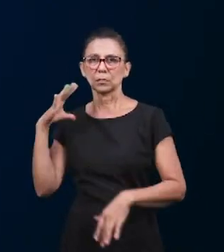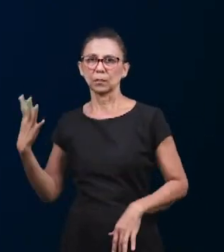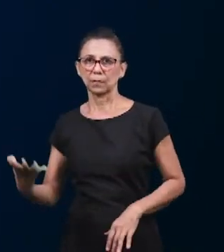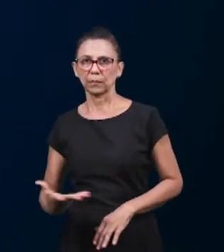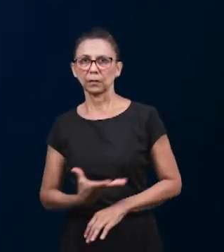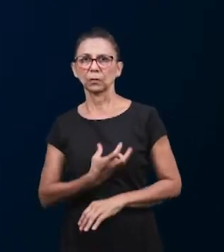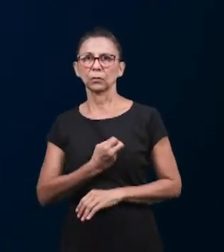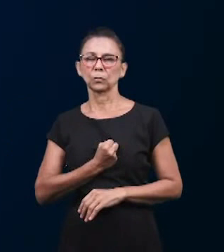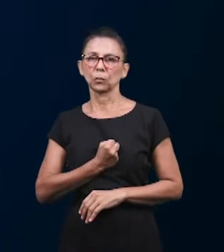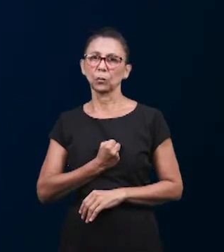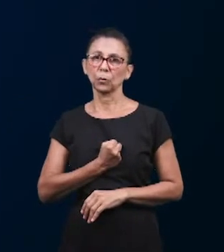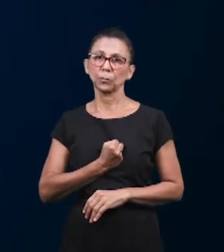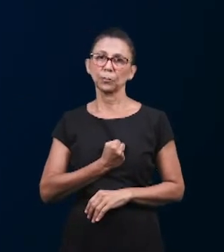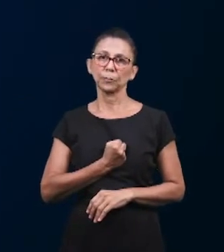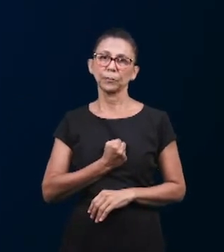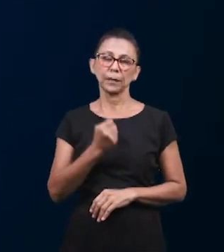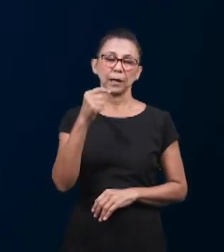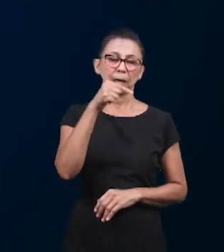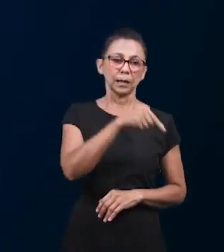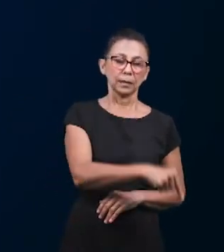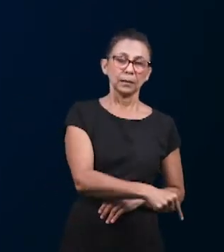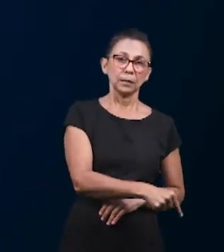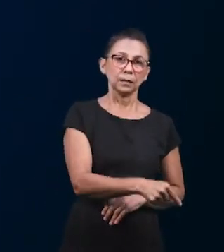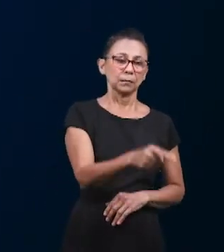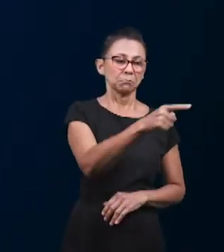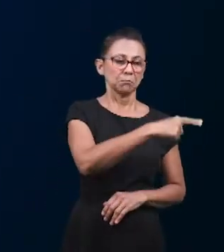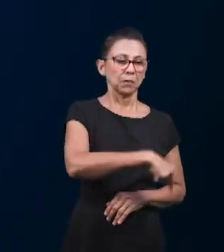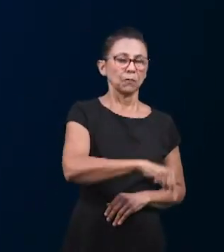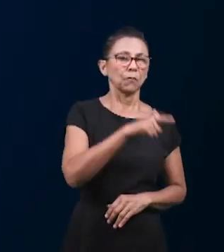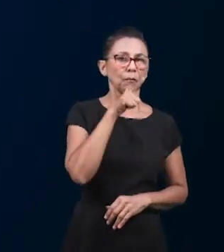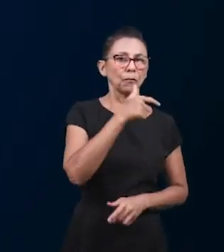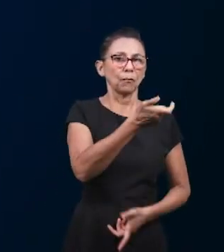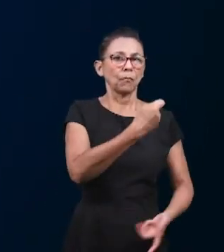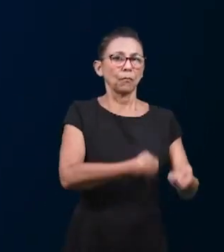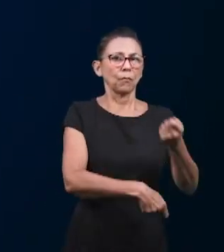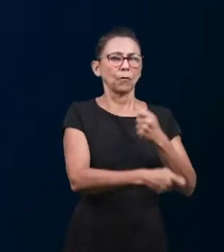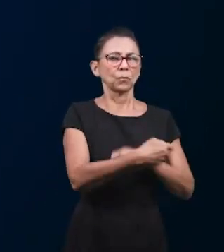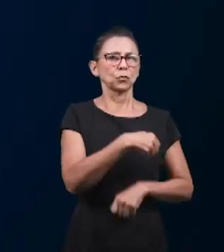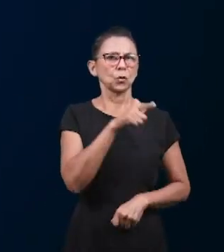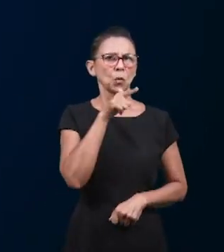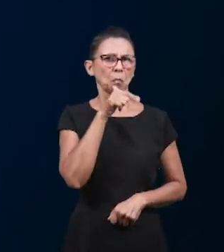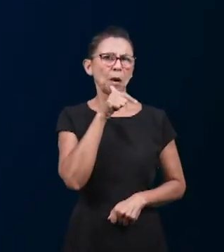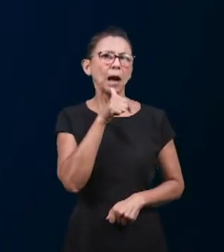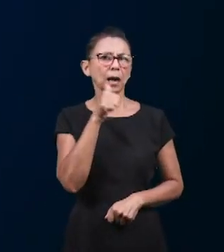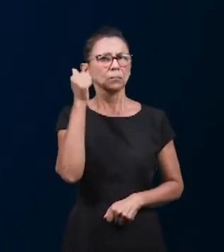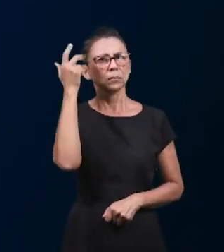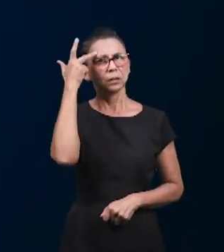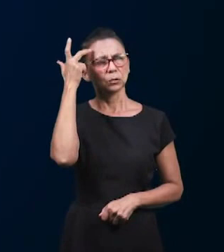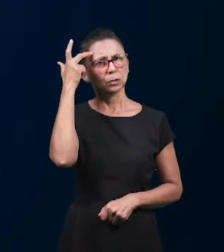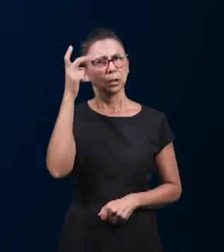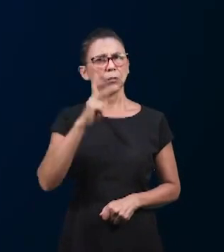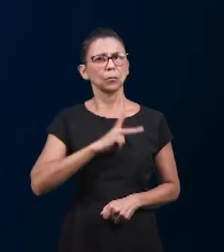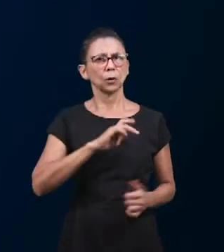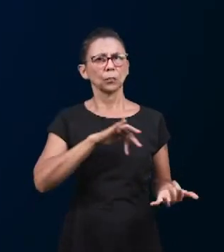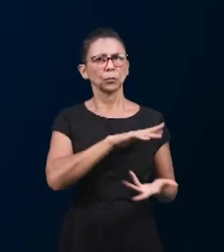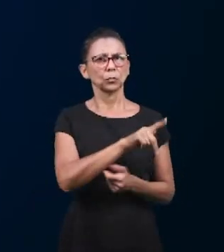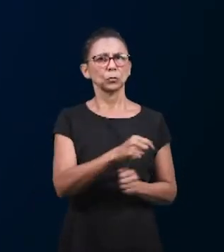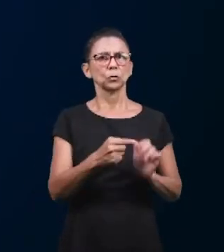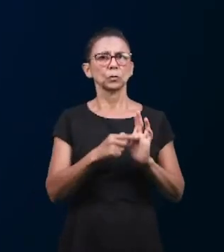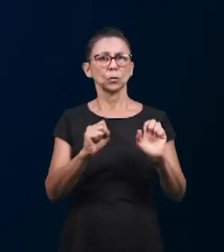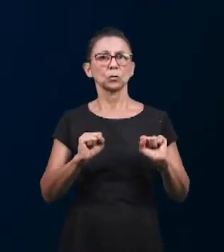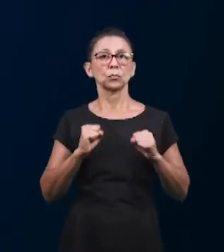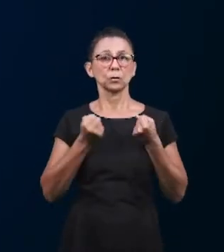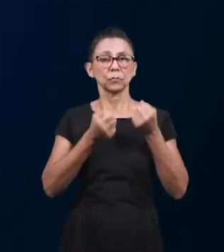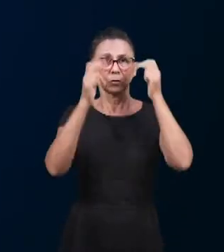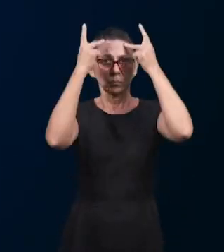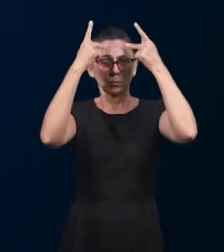cima, com a fonte que está embaixo, isto é, a velha dispensação, onde o esforço humano